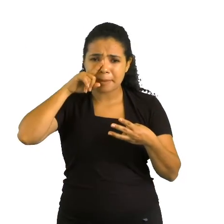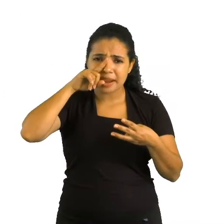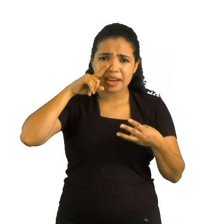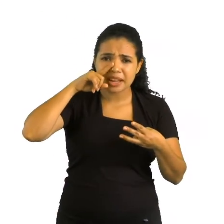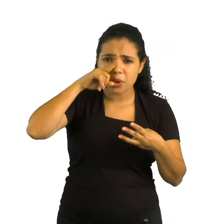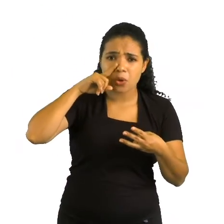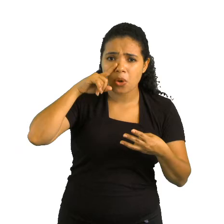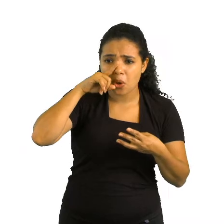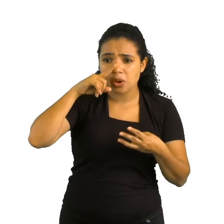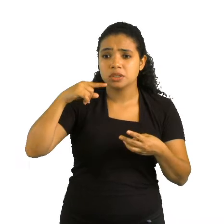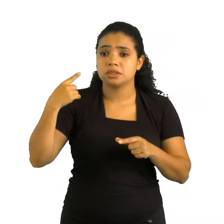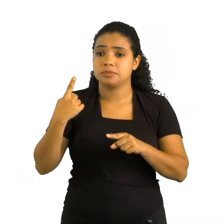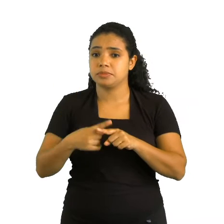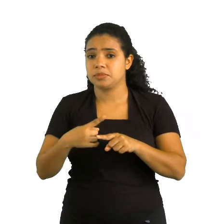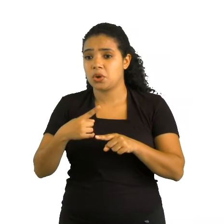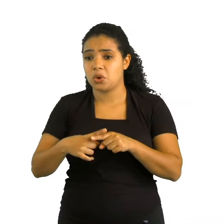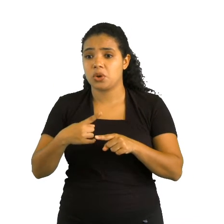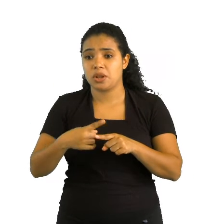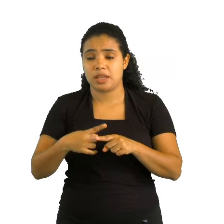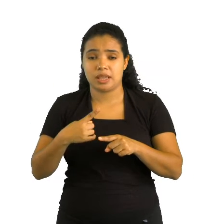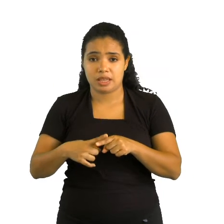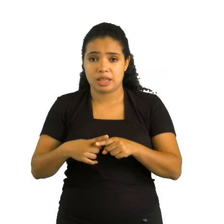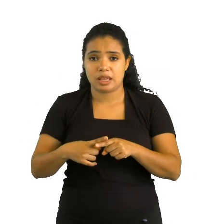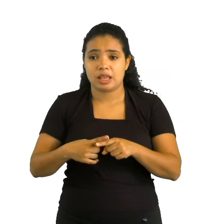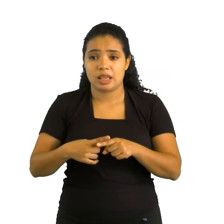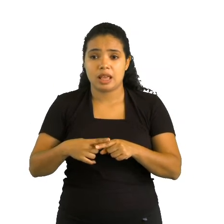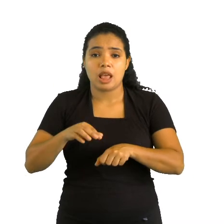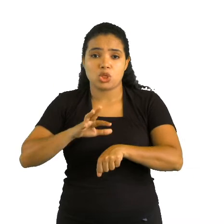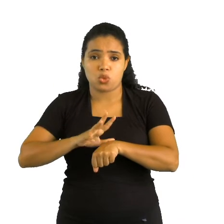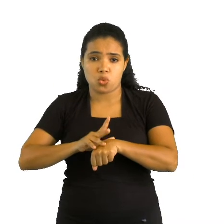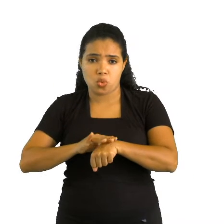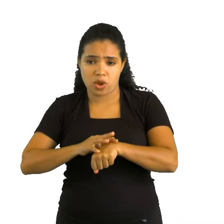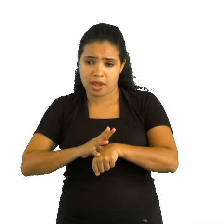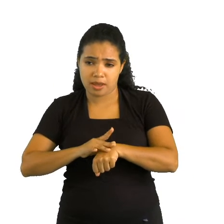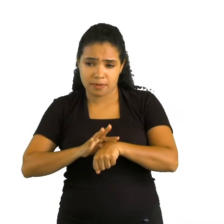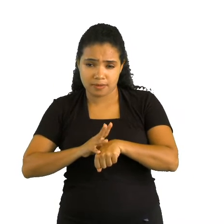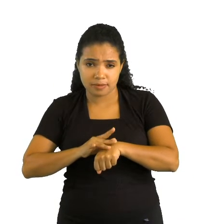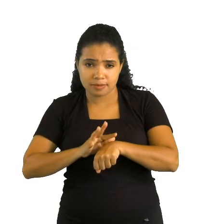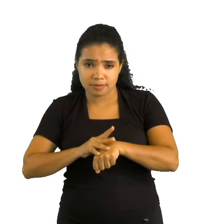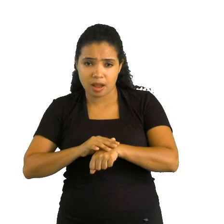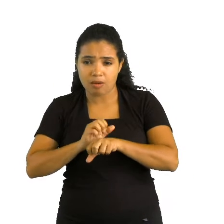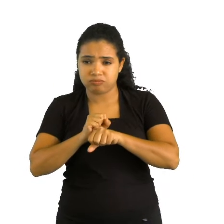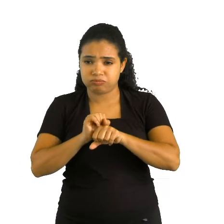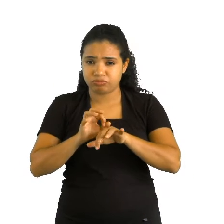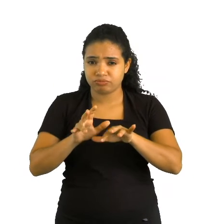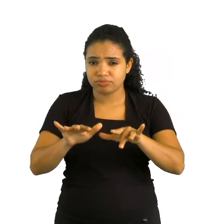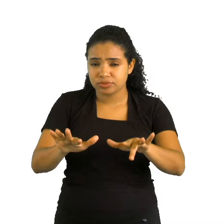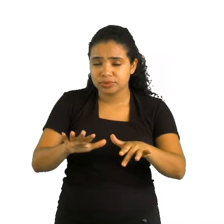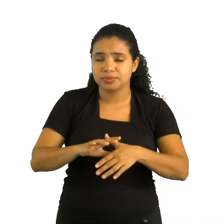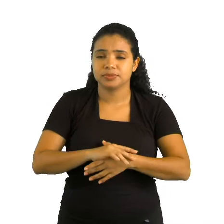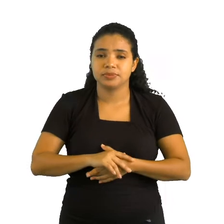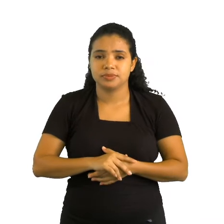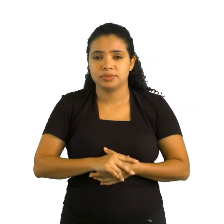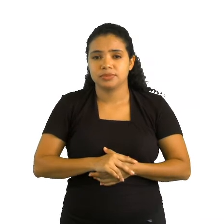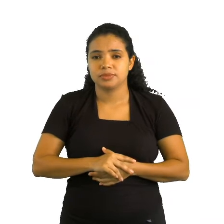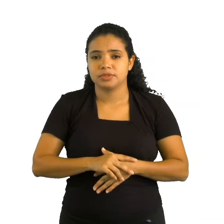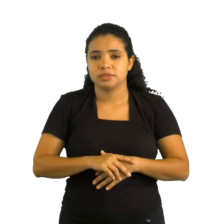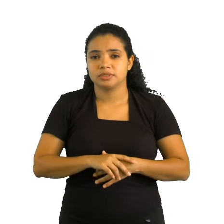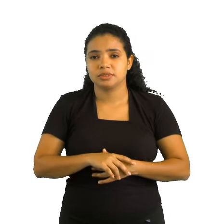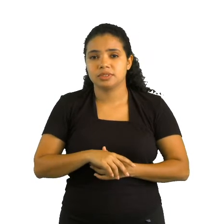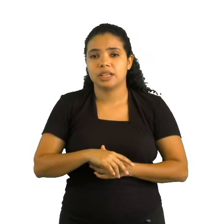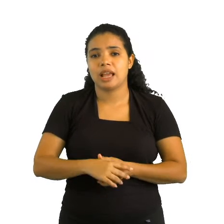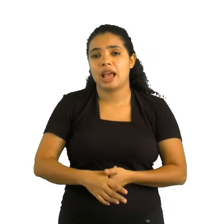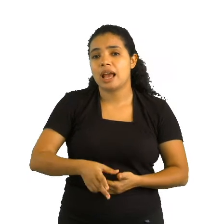Porque ele provoca doença, tá? que ele faz as